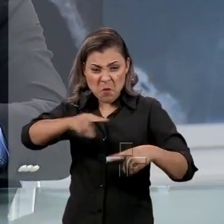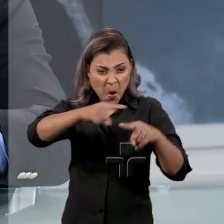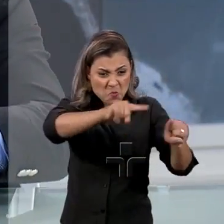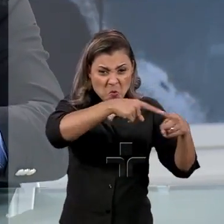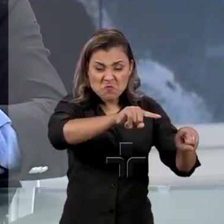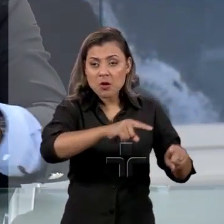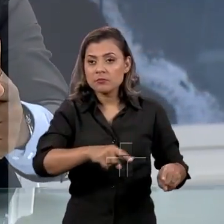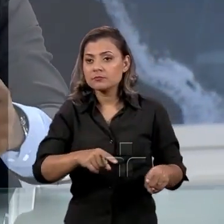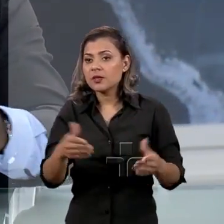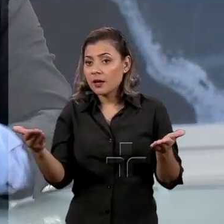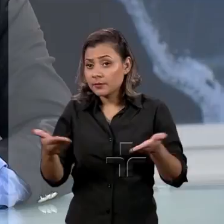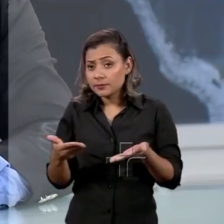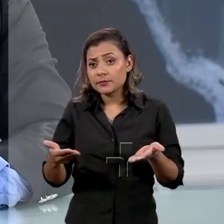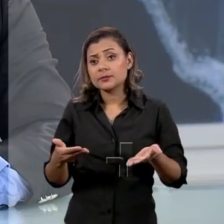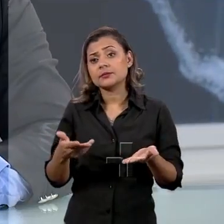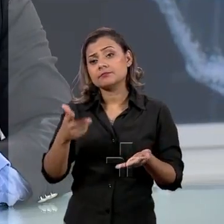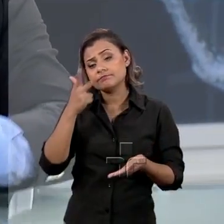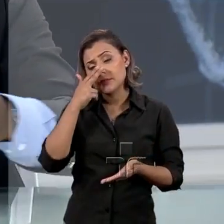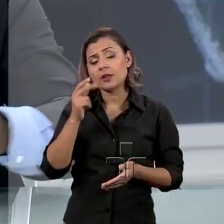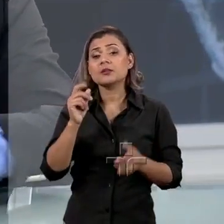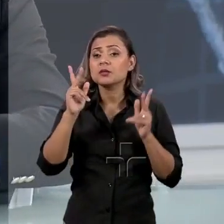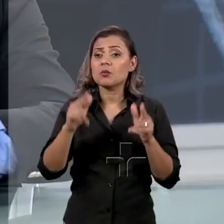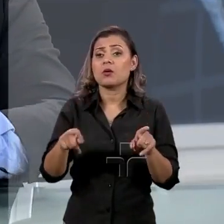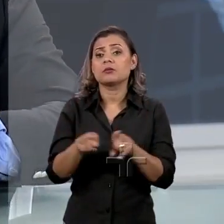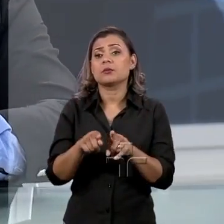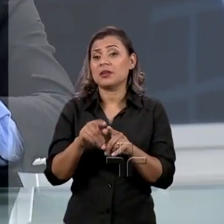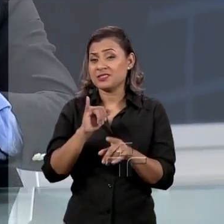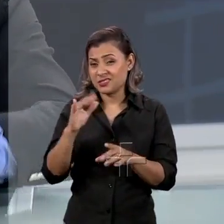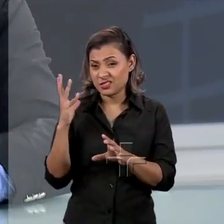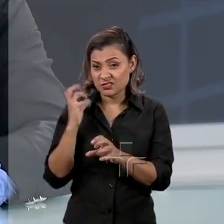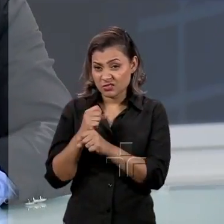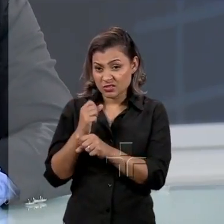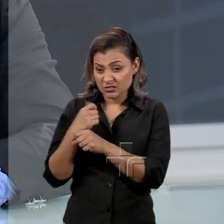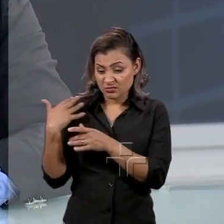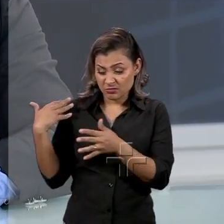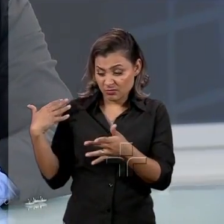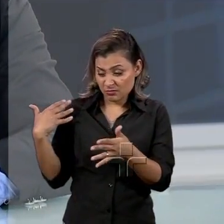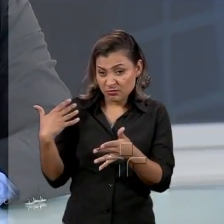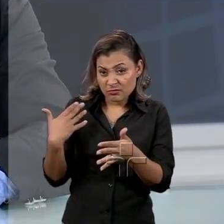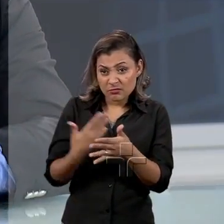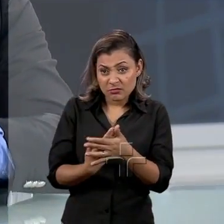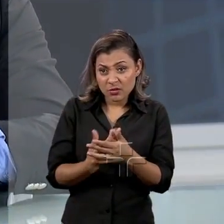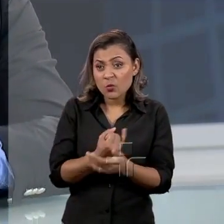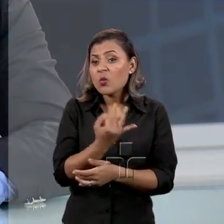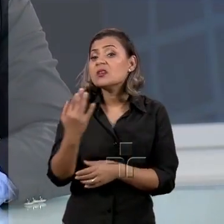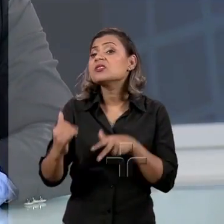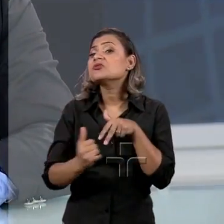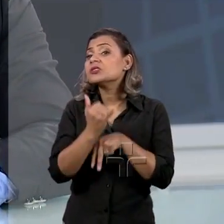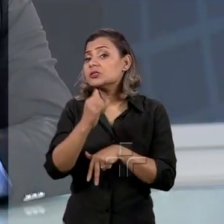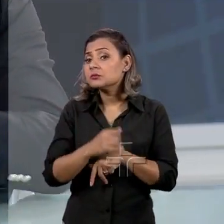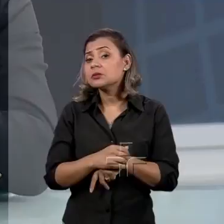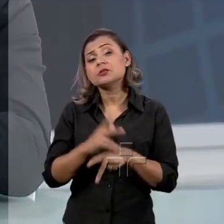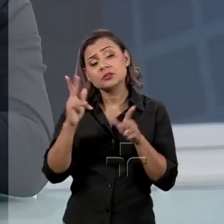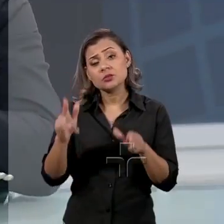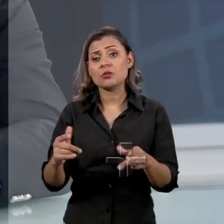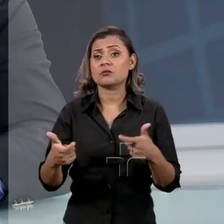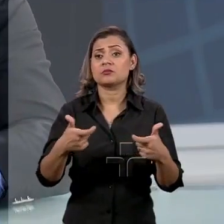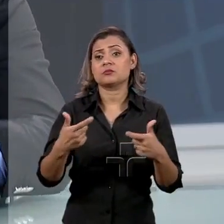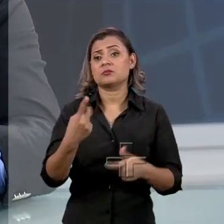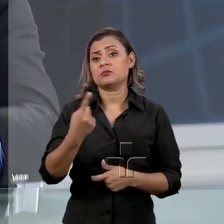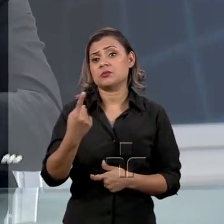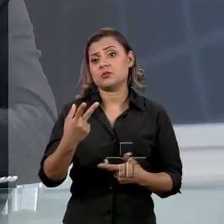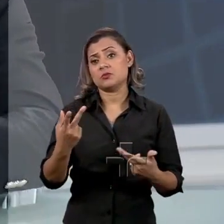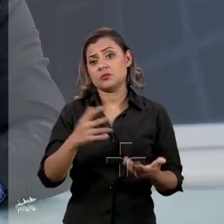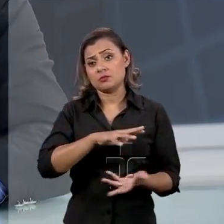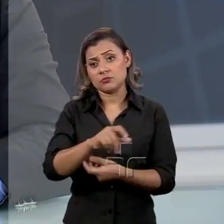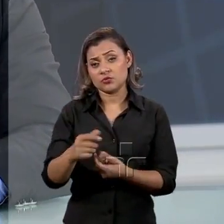nos aproximam dessa Primeira Guerra, né? Se juntarmos o número de vítimas ao longo de todo esse tempo, esses números chegou à Segunda Guerra. E talvez um aspecto